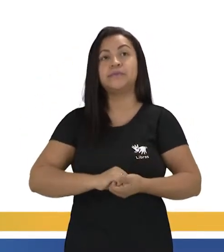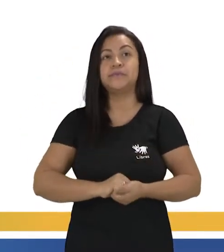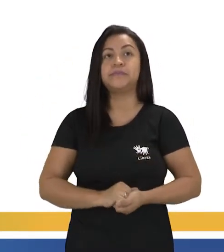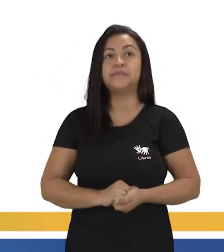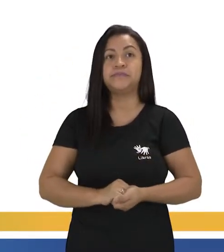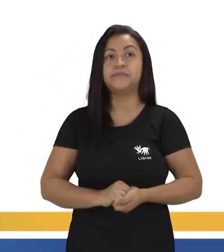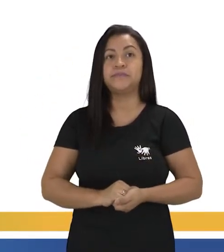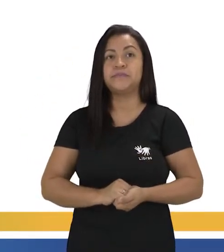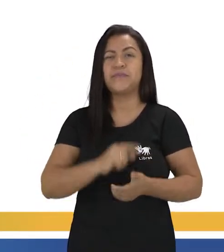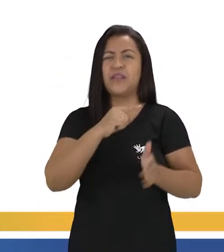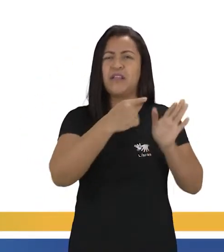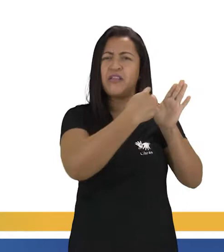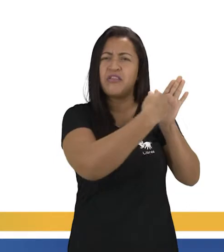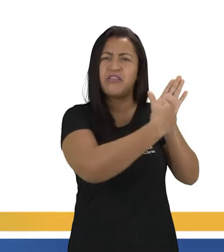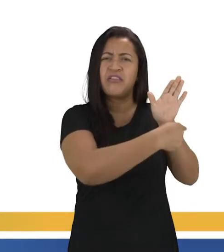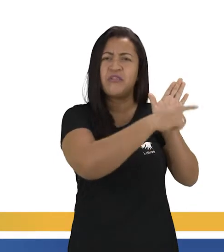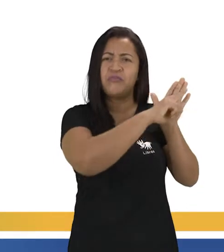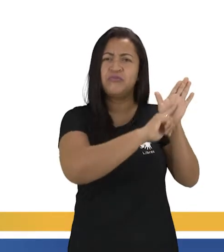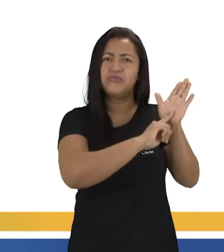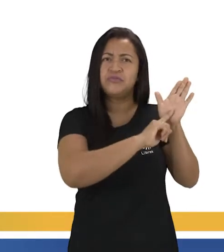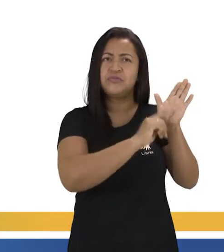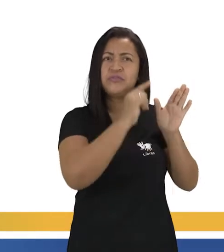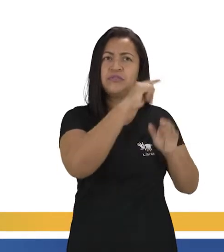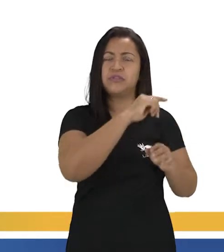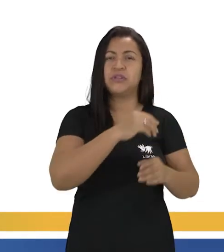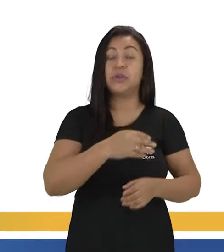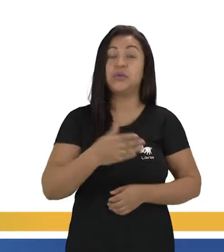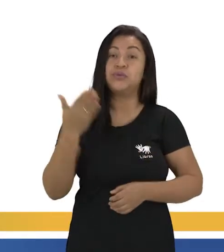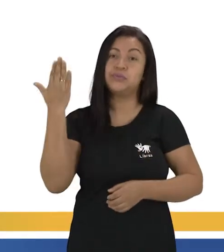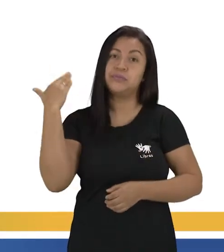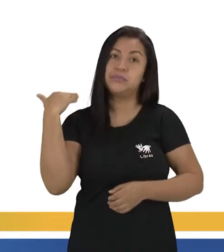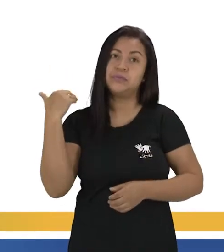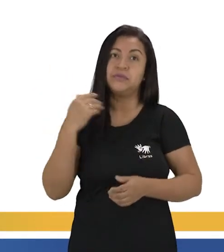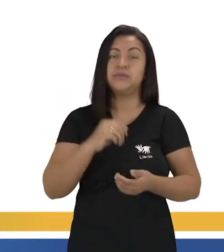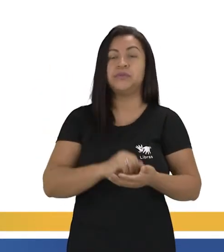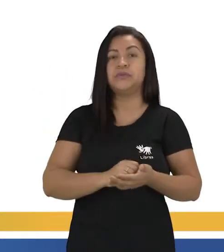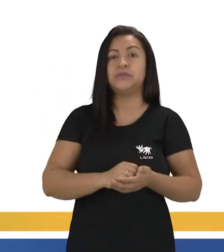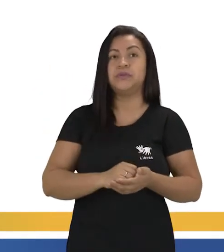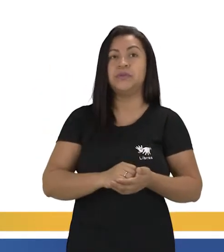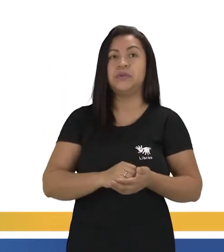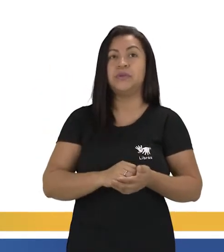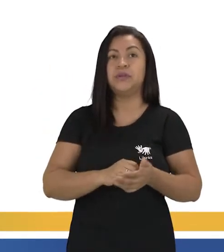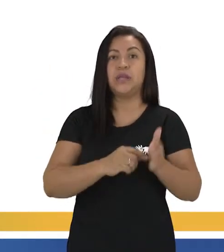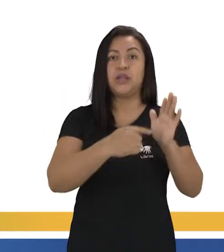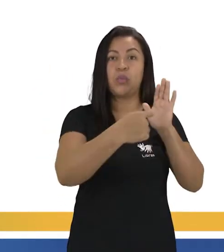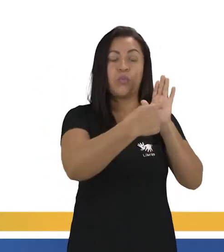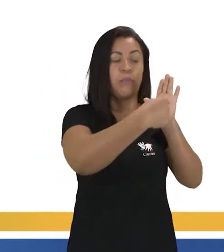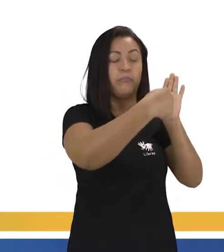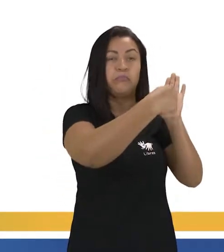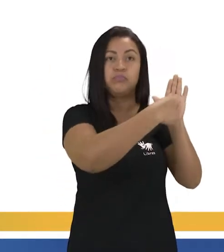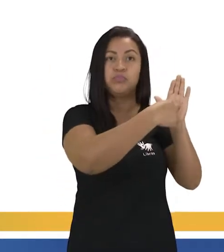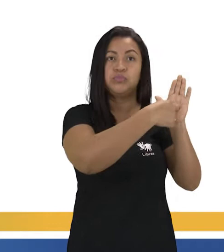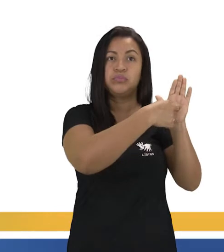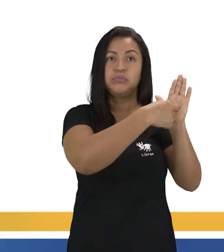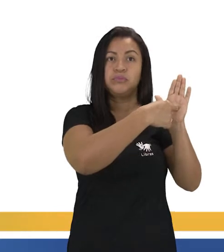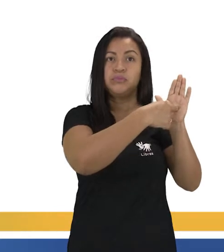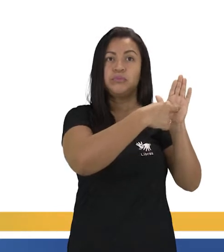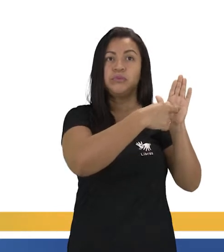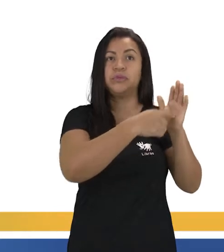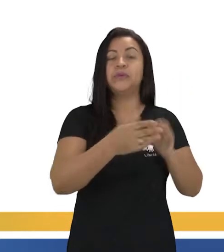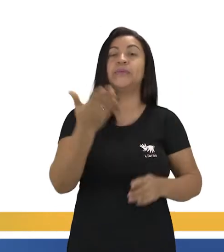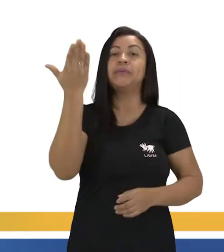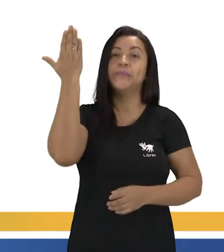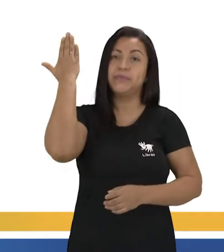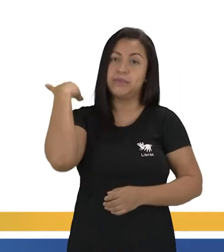antes dele tem um xizinho, que marca o passado. Antes do X, nós temos uma bolinha que marca o past perfect, o